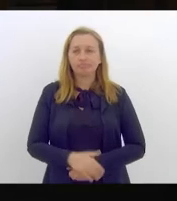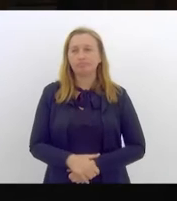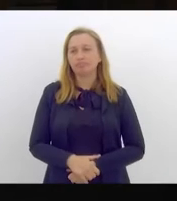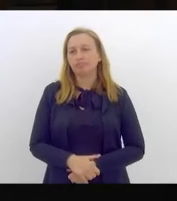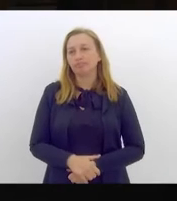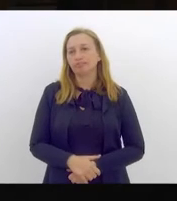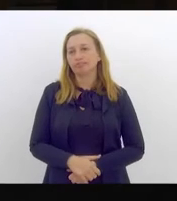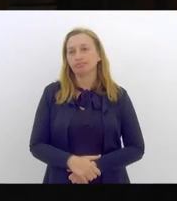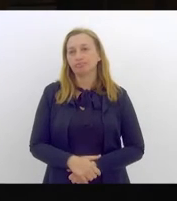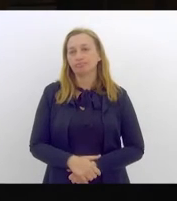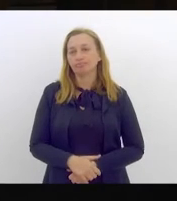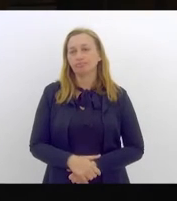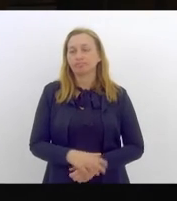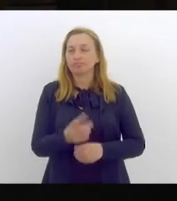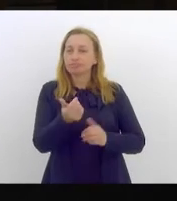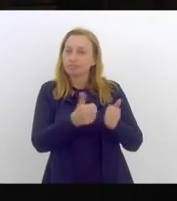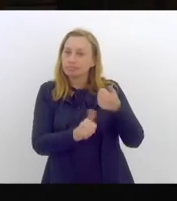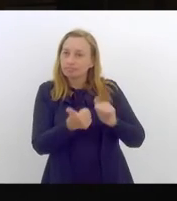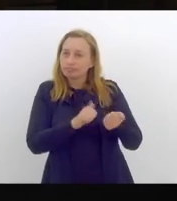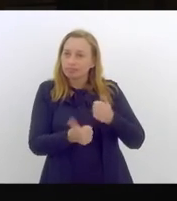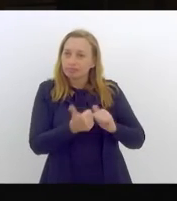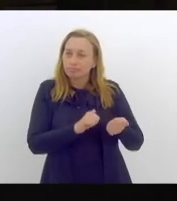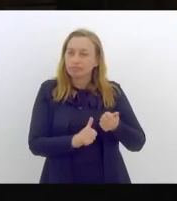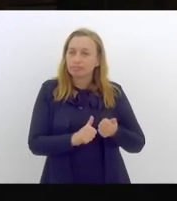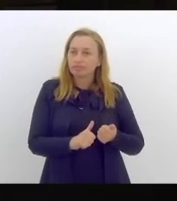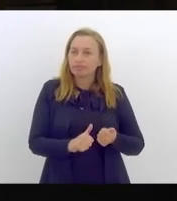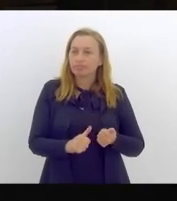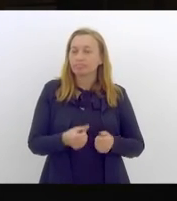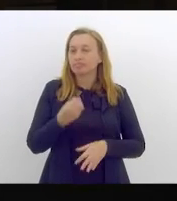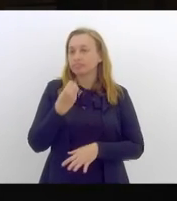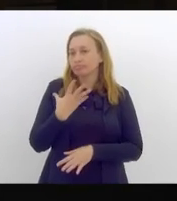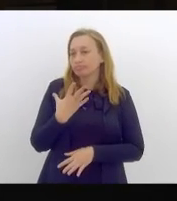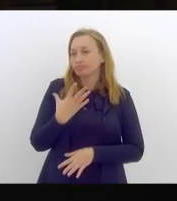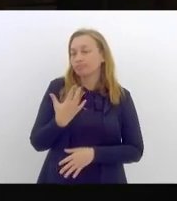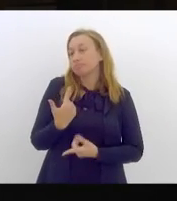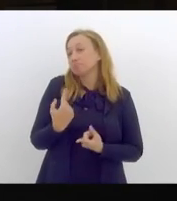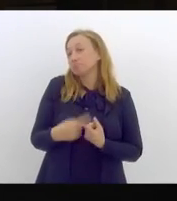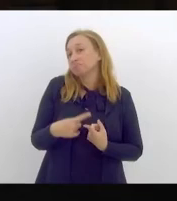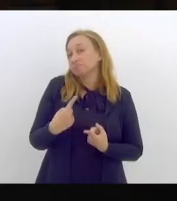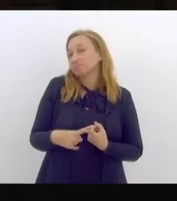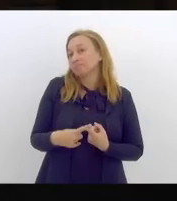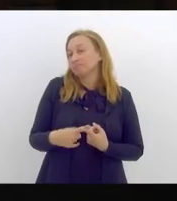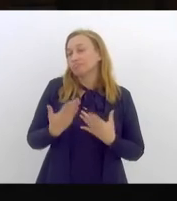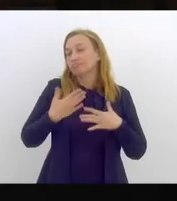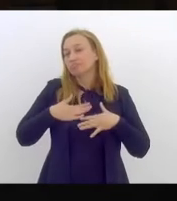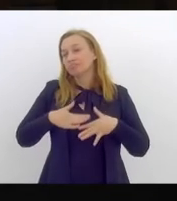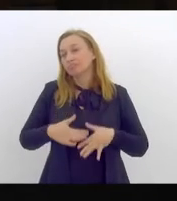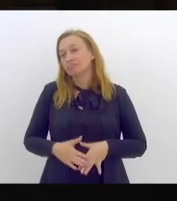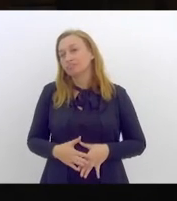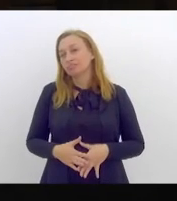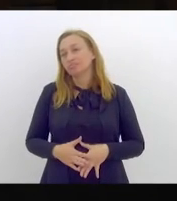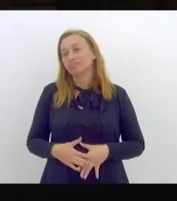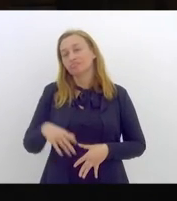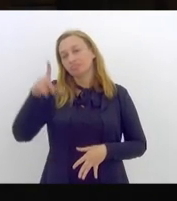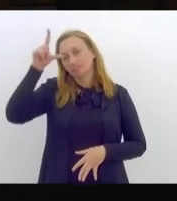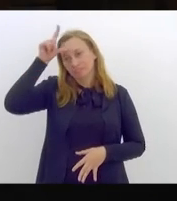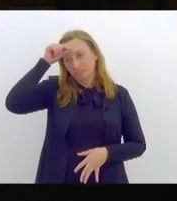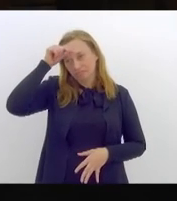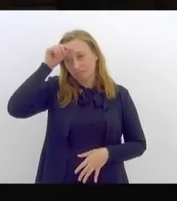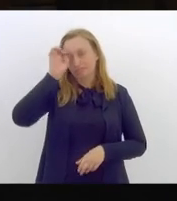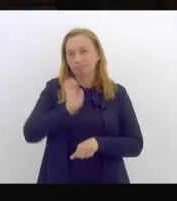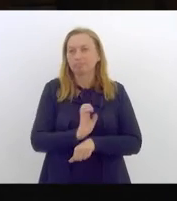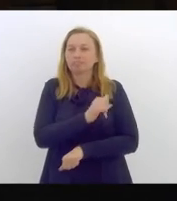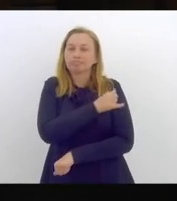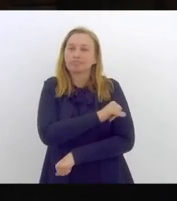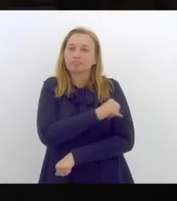tentam nos fazer avaliar que o regime foi bom porque ele suaviza, né, refresca o estado do